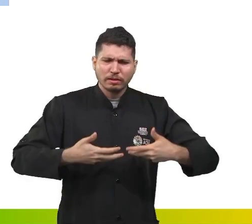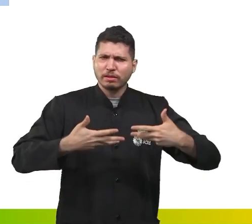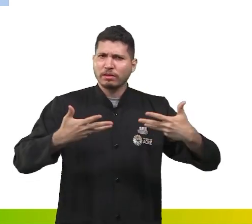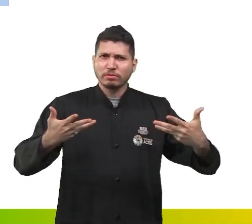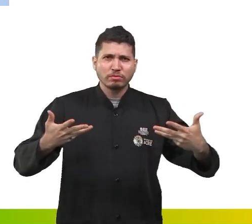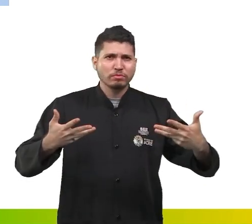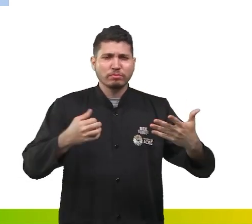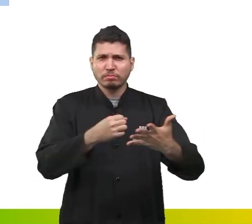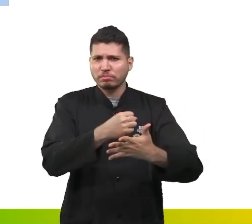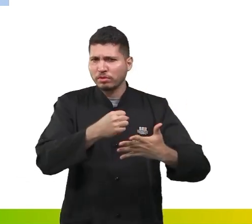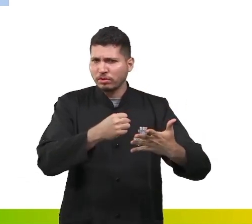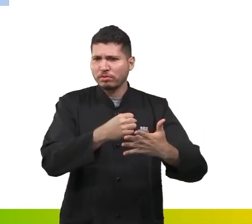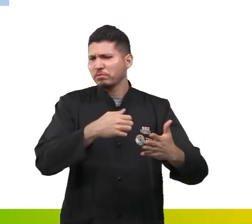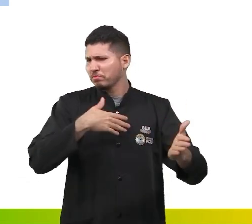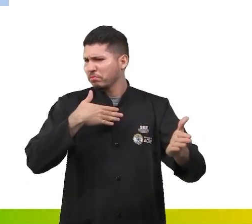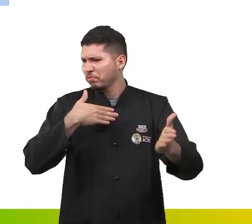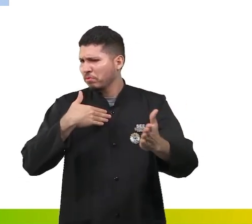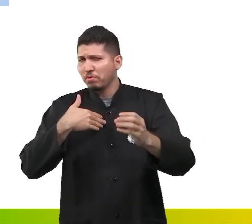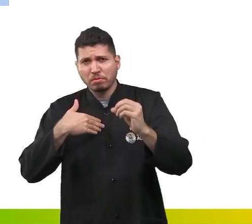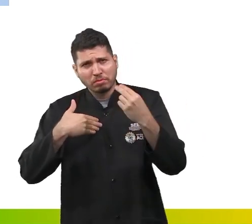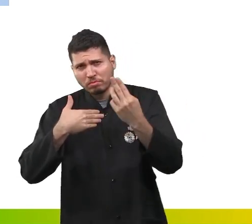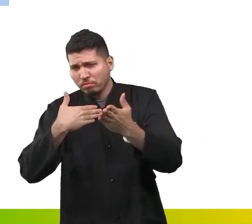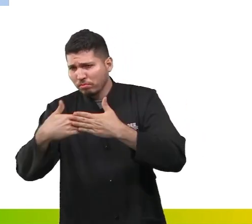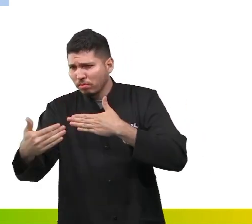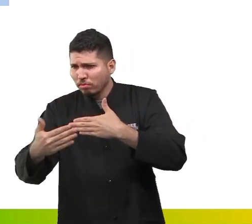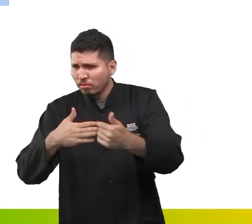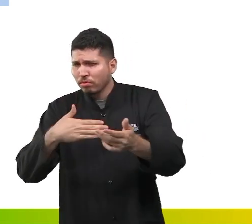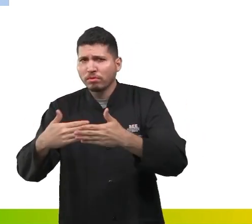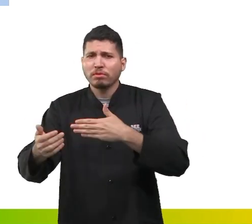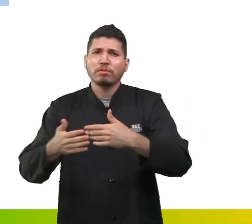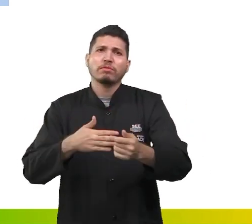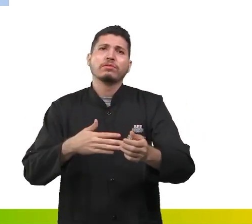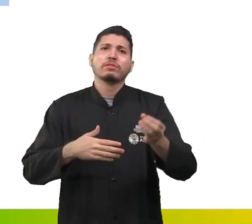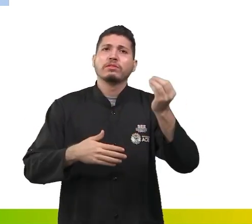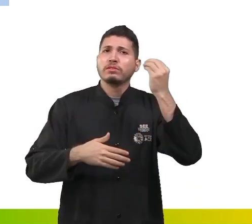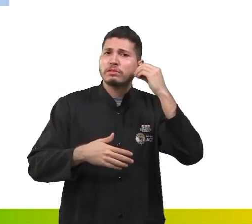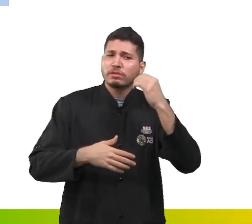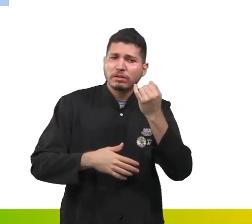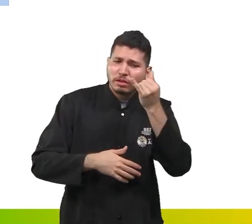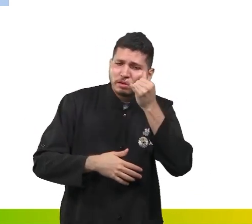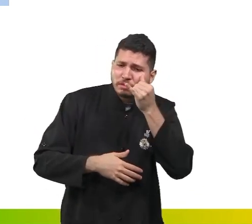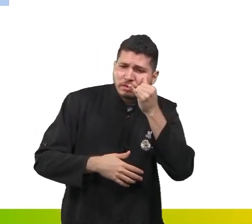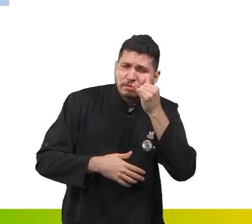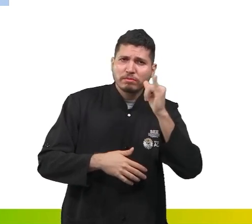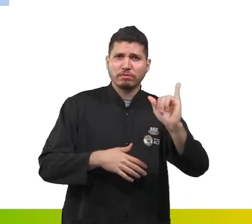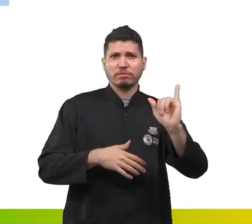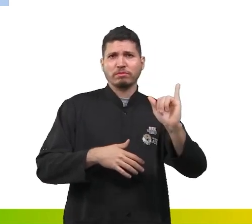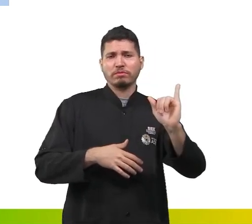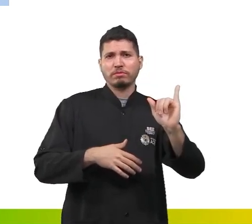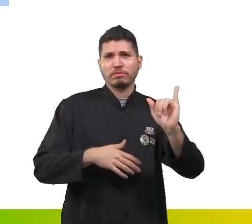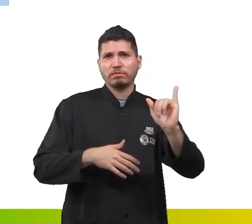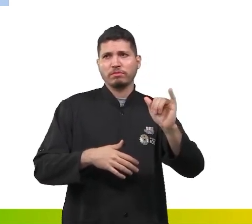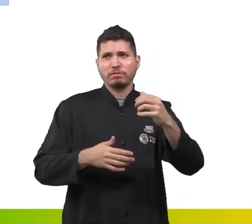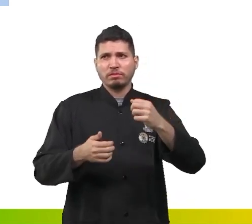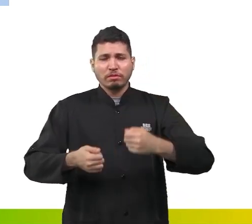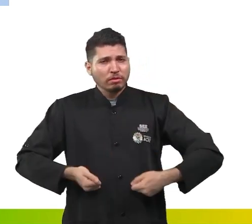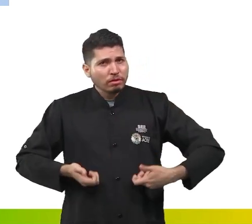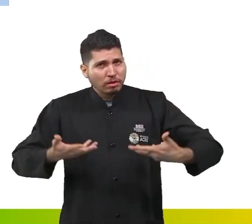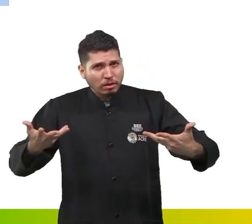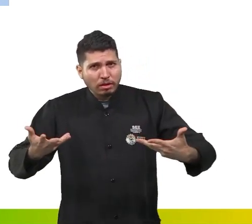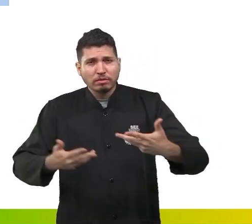e aleatórias. Procure não ter gastos supérfluos, fora do que está estipulado na